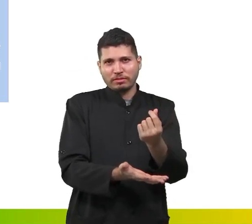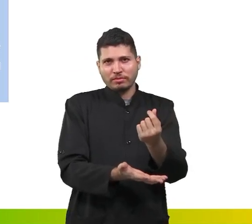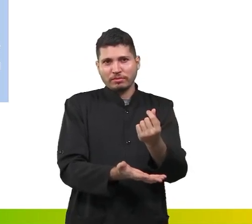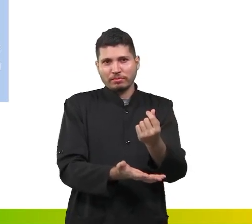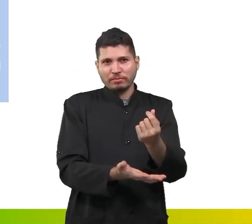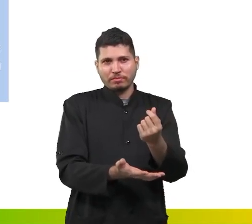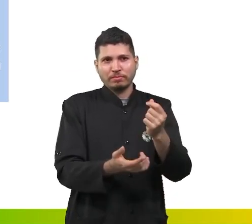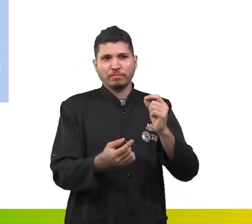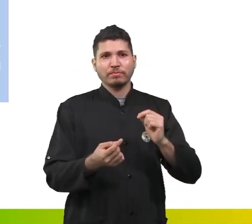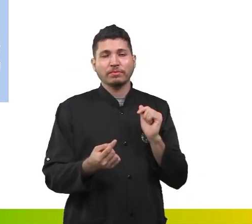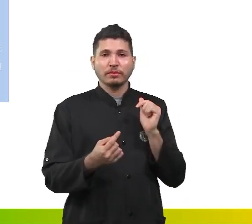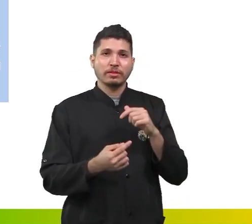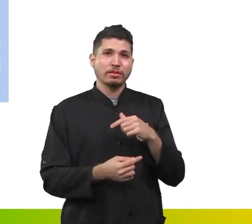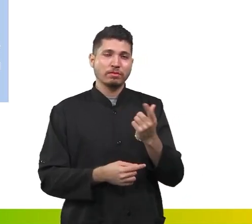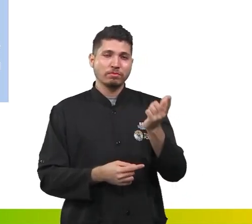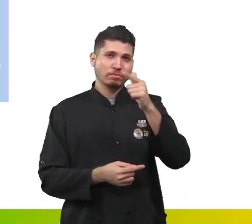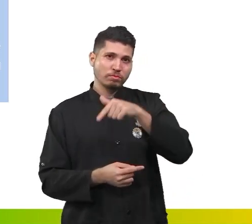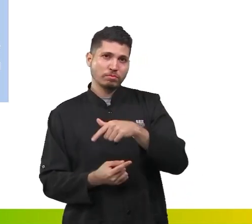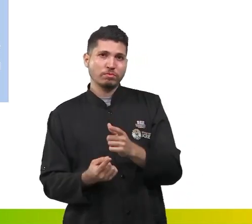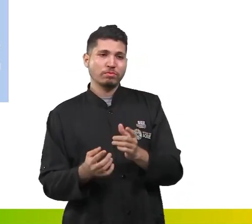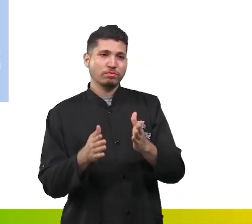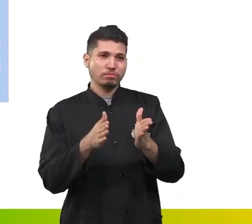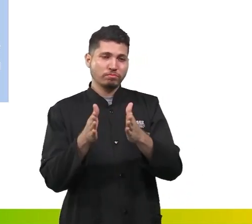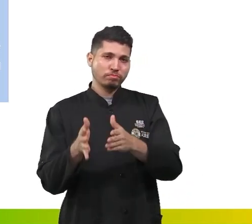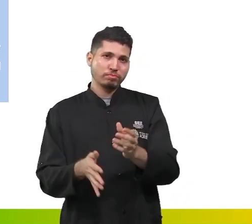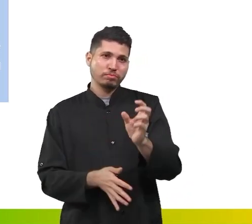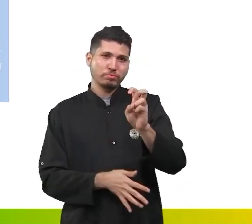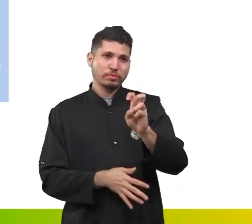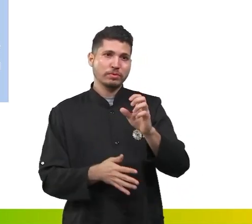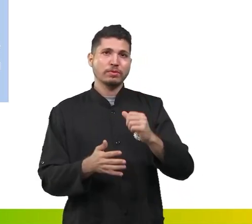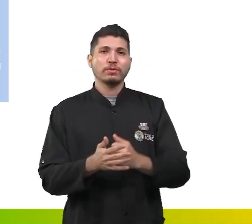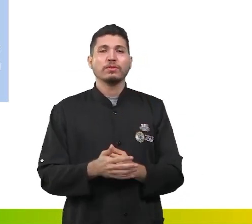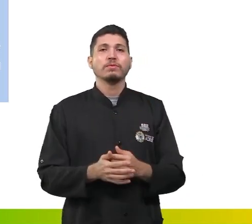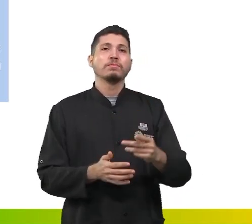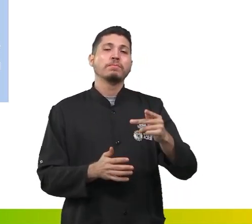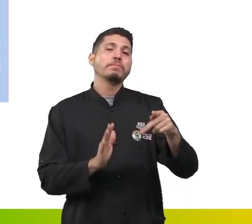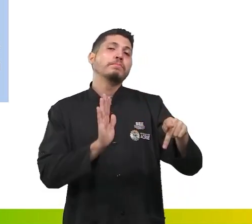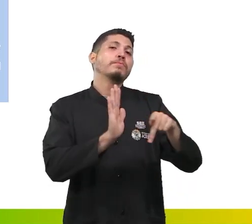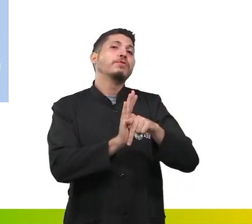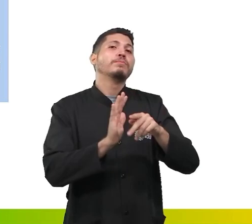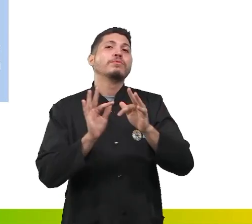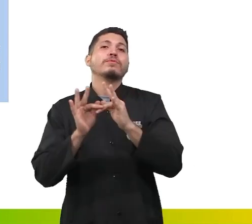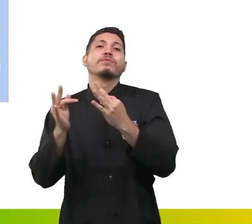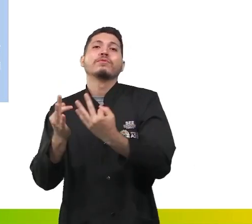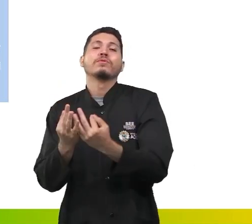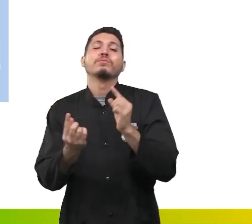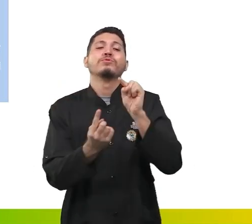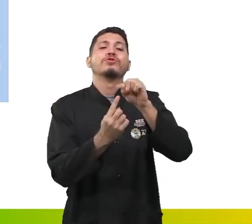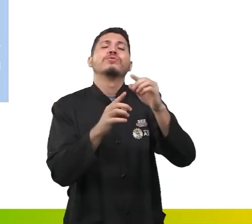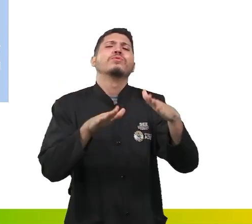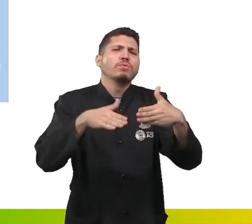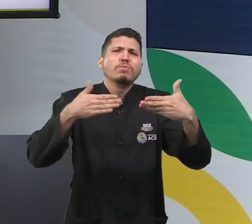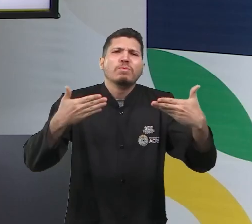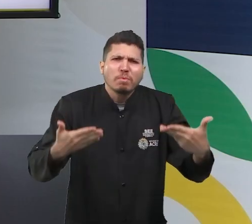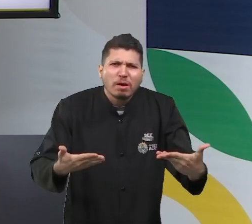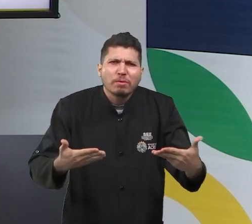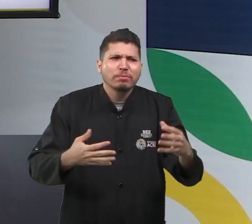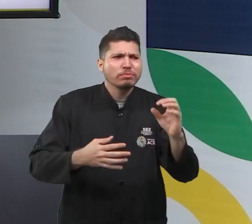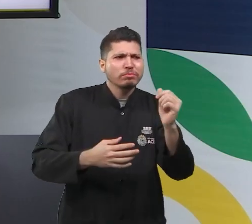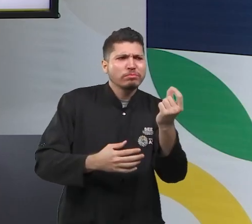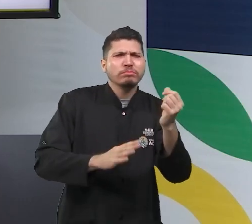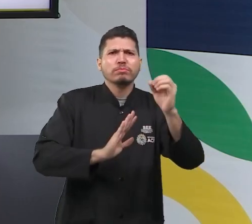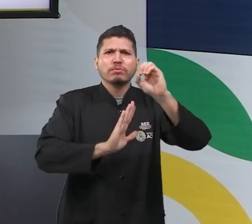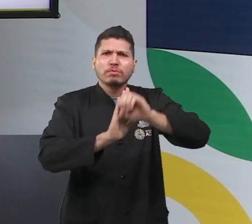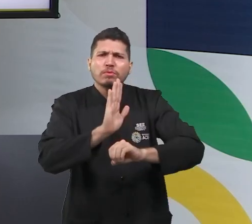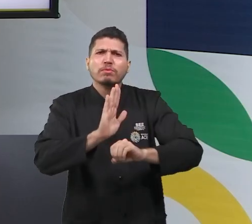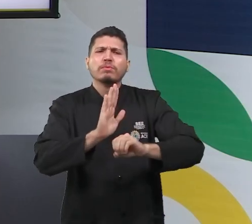objetivos pessoais e familiares. Qual é o seu objetivo organizando financeiramente?